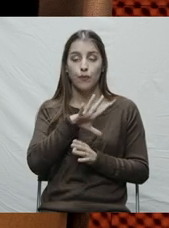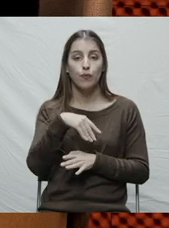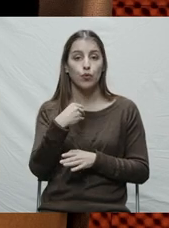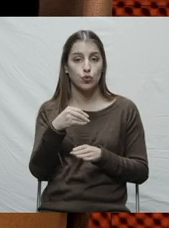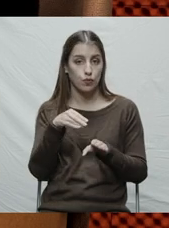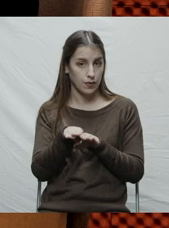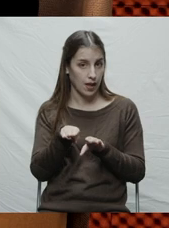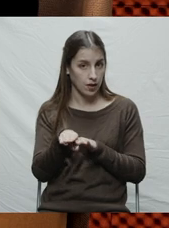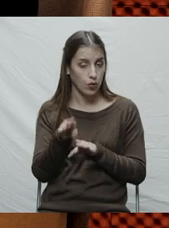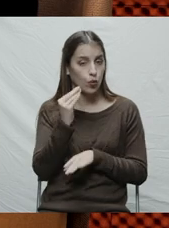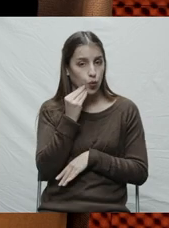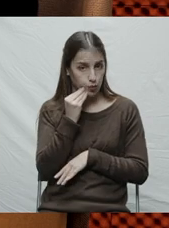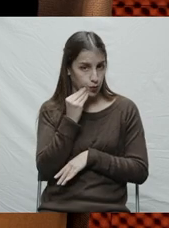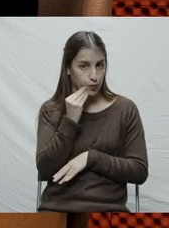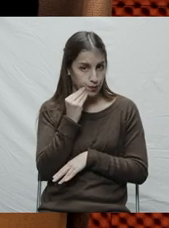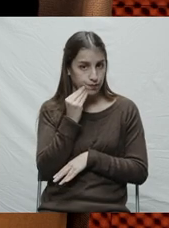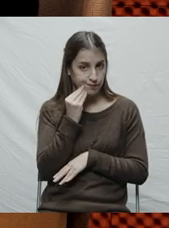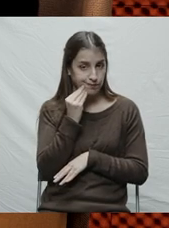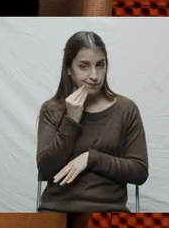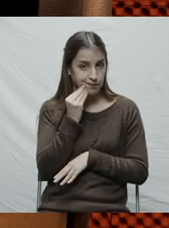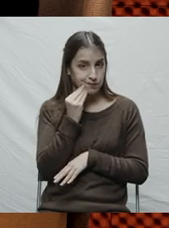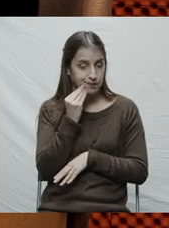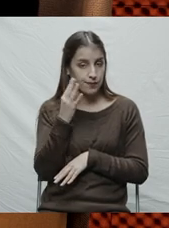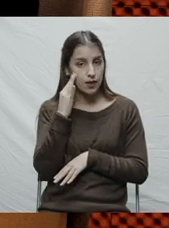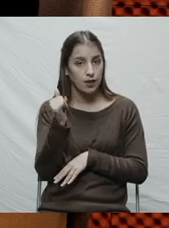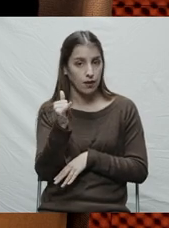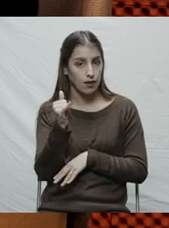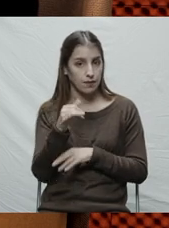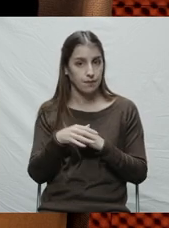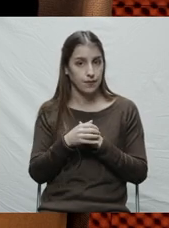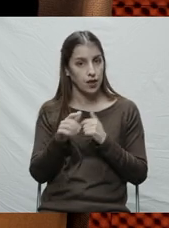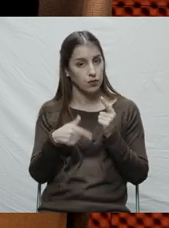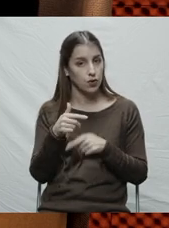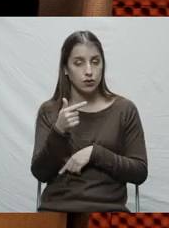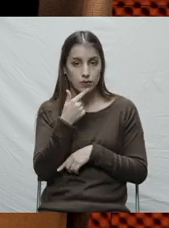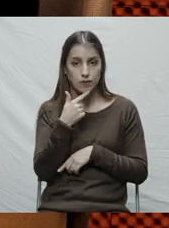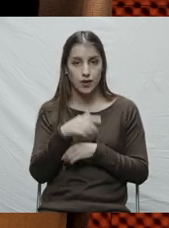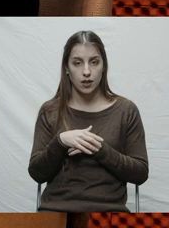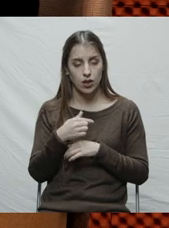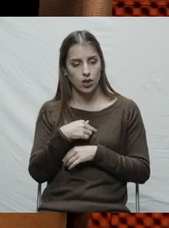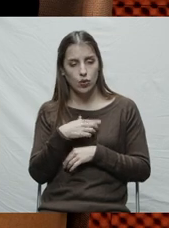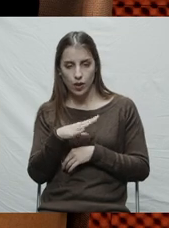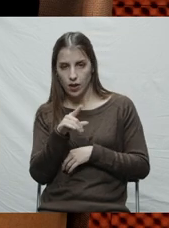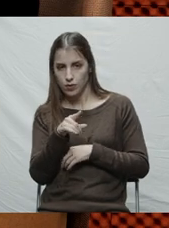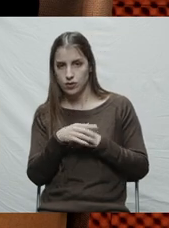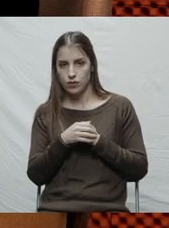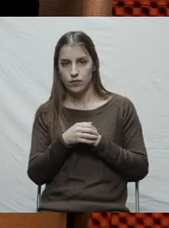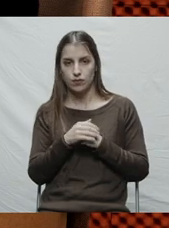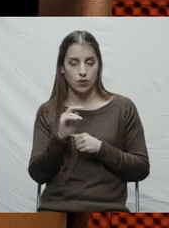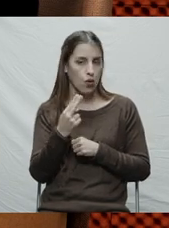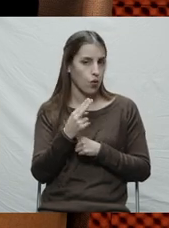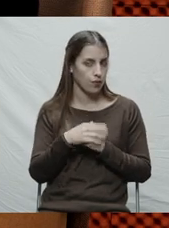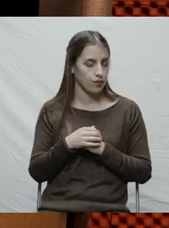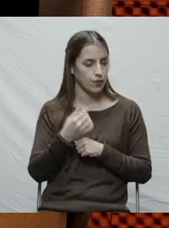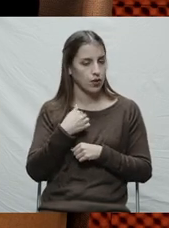das artes performativas e de perceber, tentar ver como é que é e perceber se está disposto a lidar com isso, com essa realidade. Ou se não